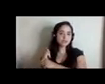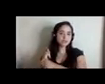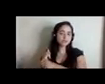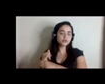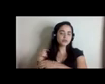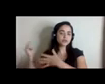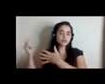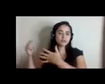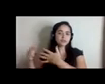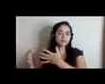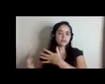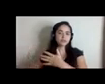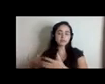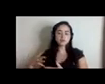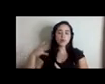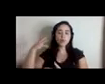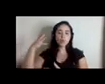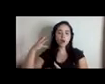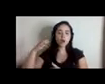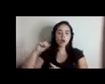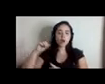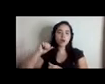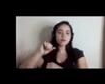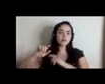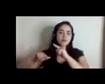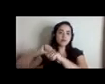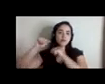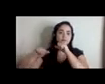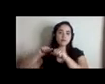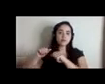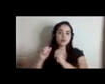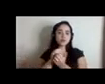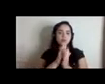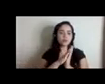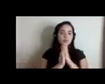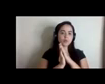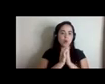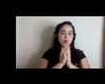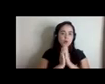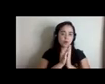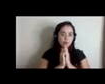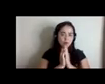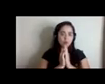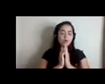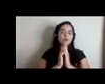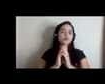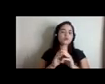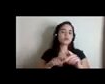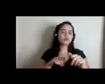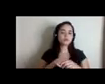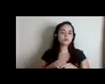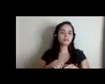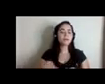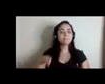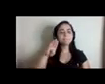elementos dessa quarta revolução: a robótica e serviços relacionados, né? Os